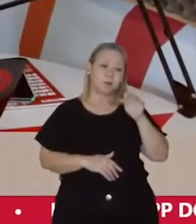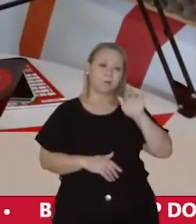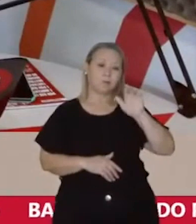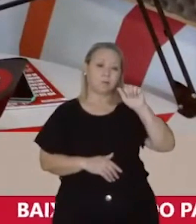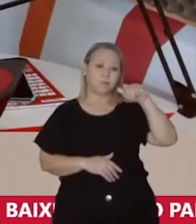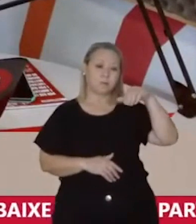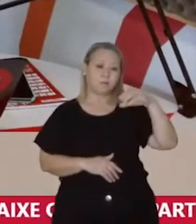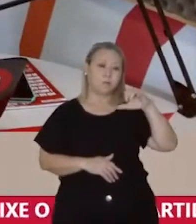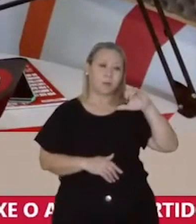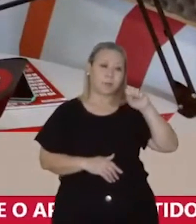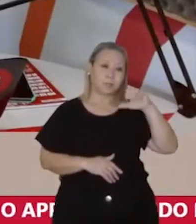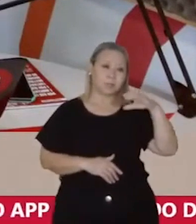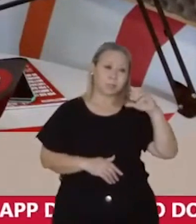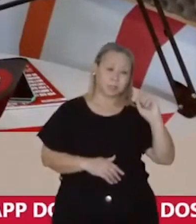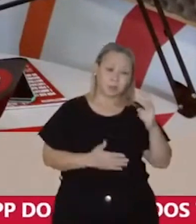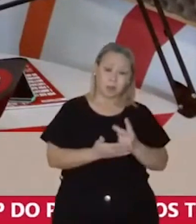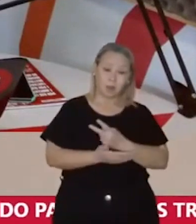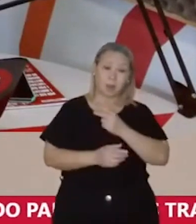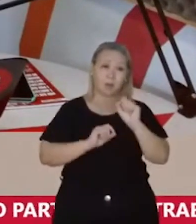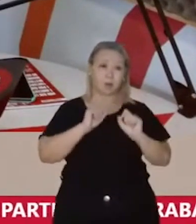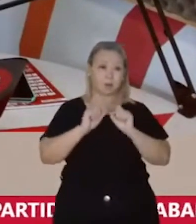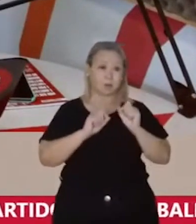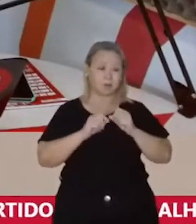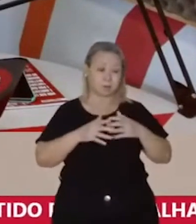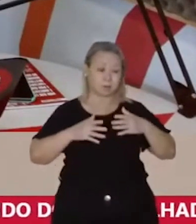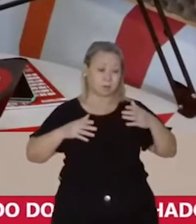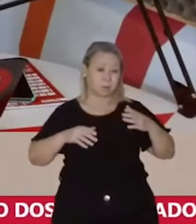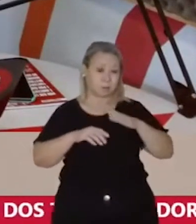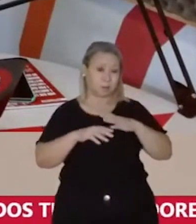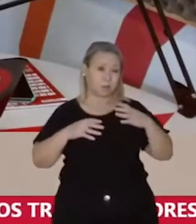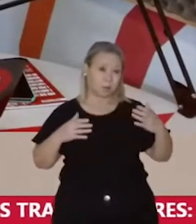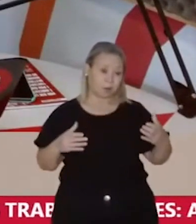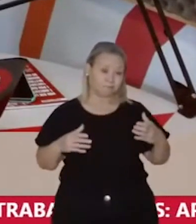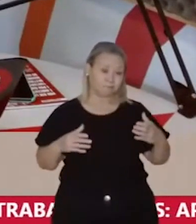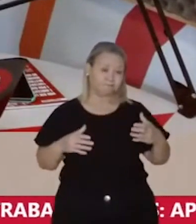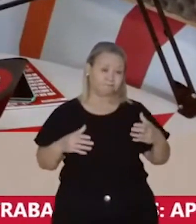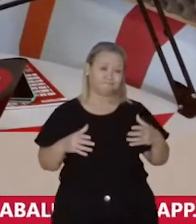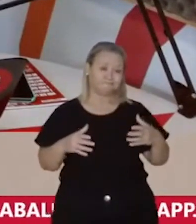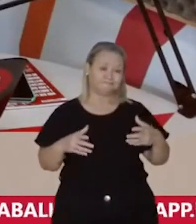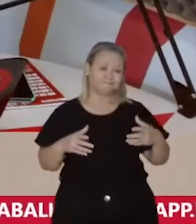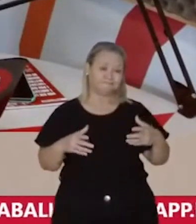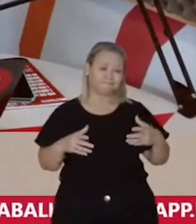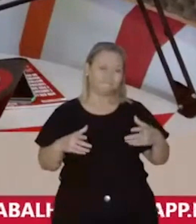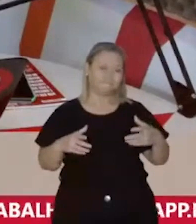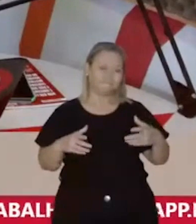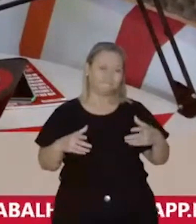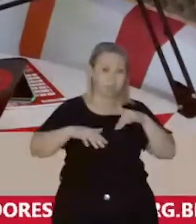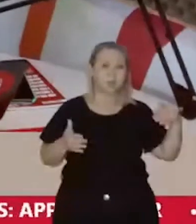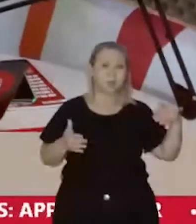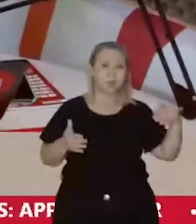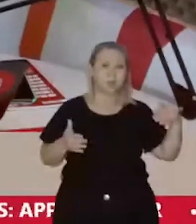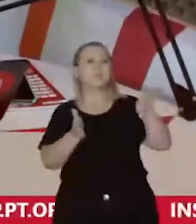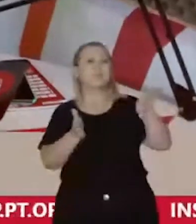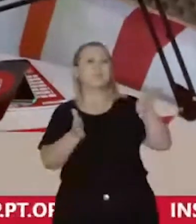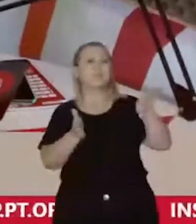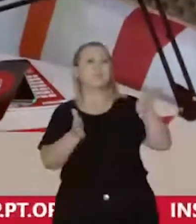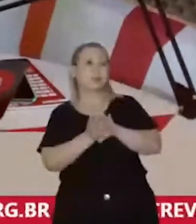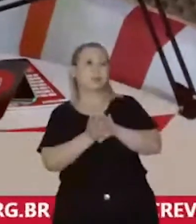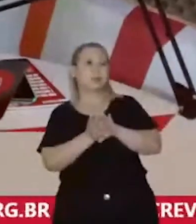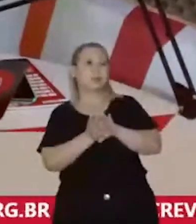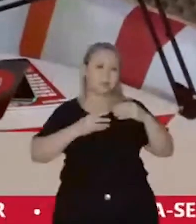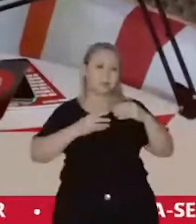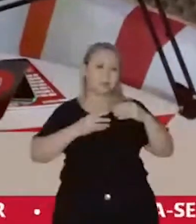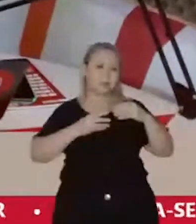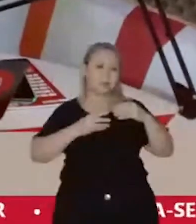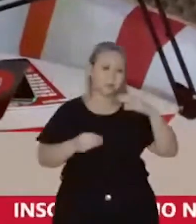E acontece que a maior parte da água, que no final acaba chegando no Cerrado, depende dos chamados